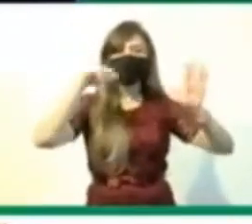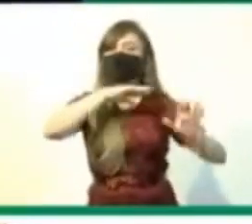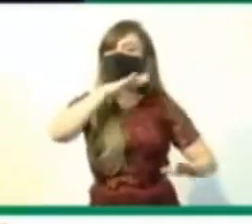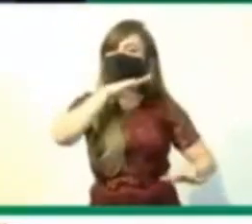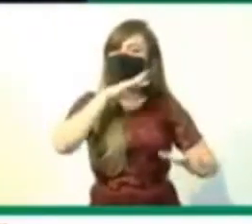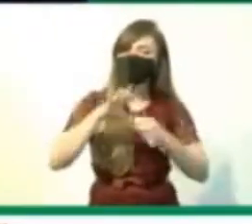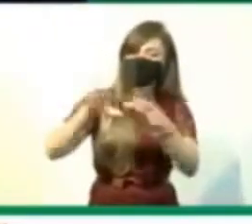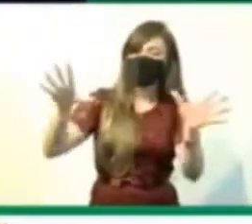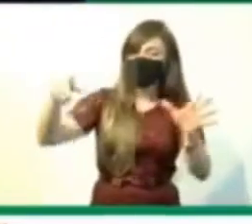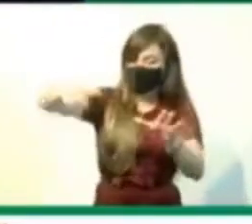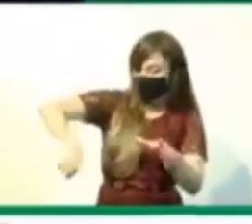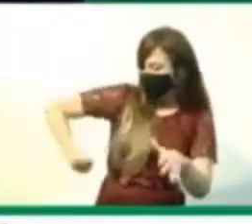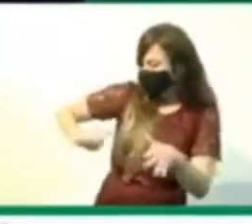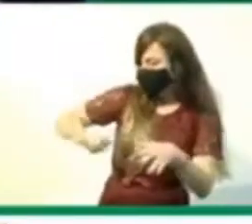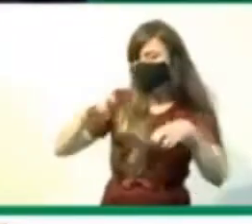verdade é que